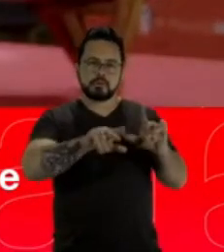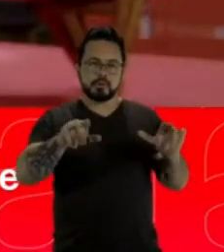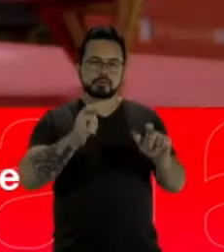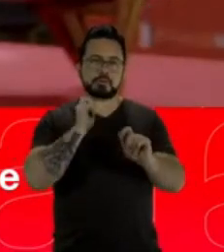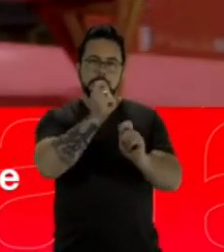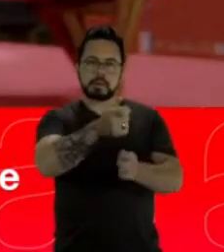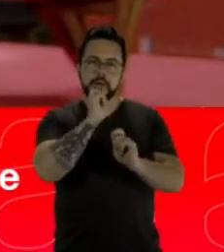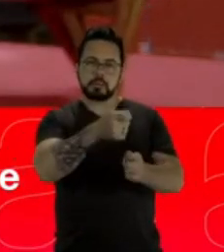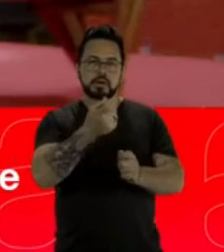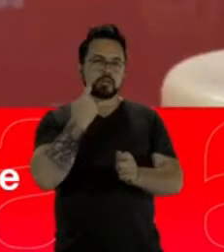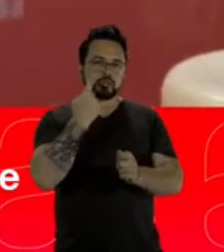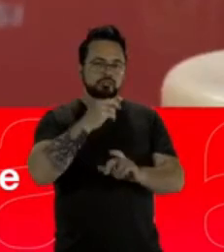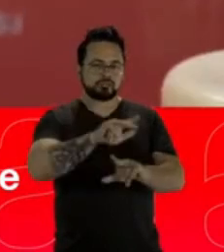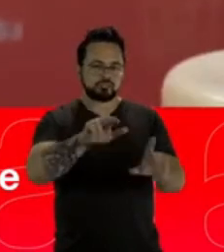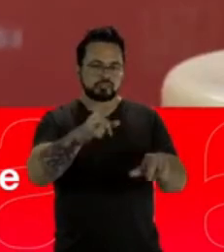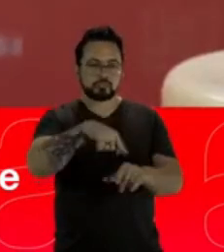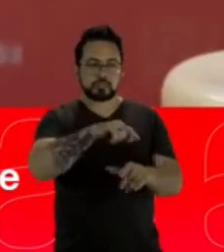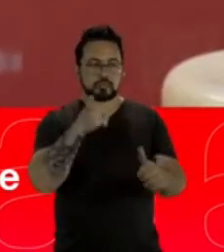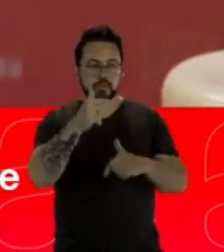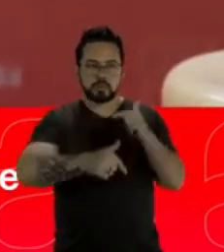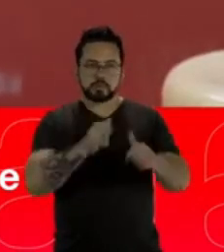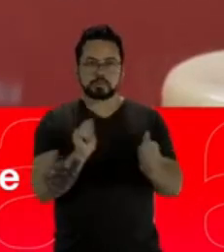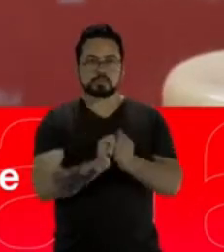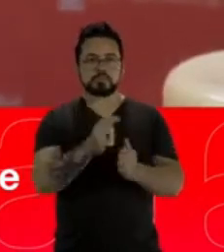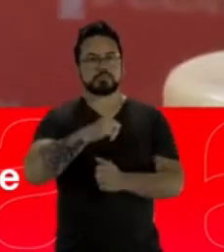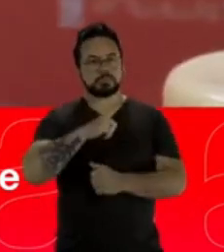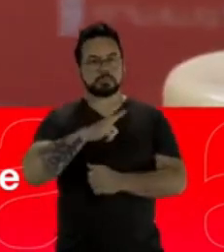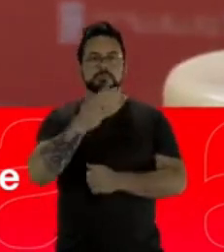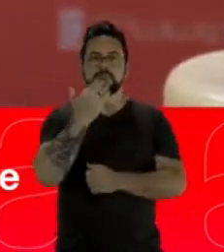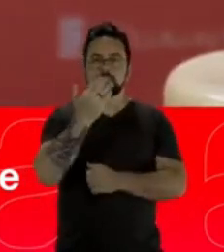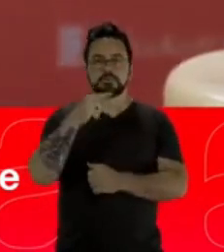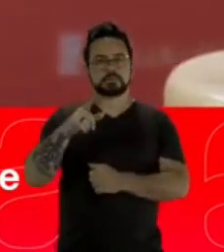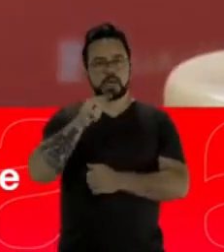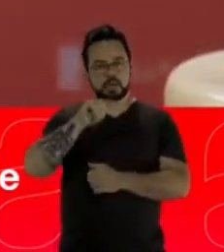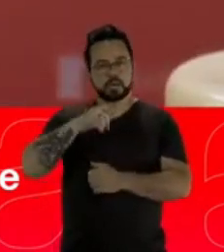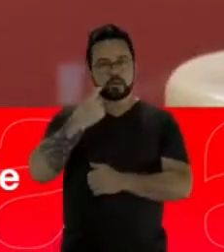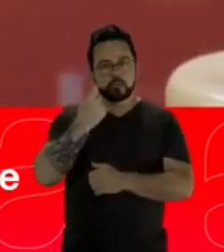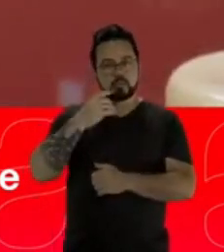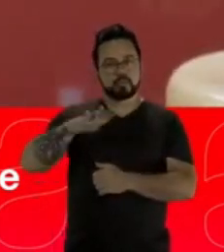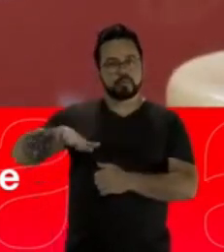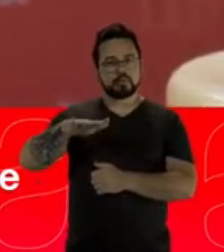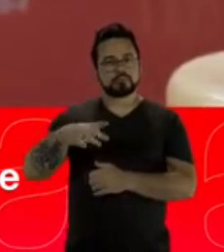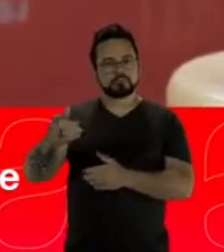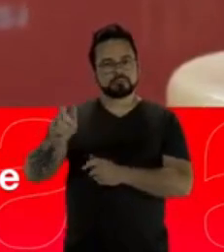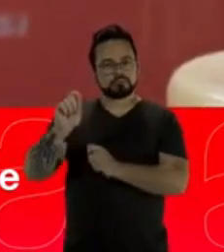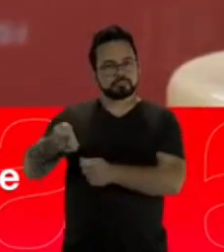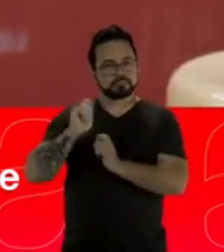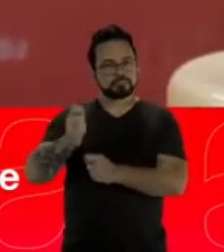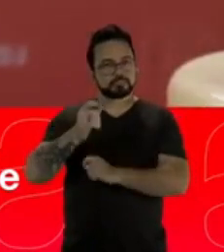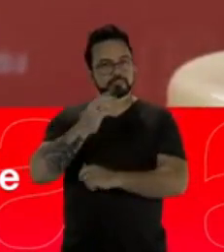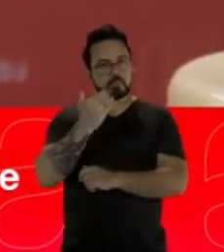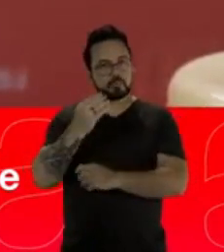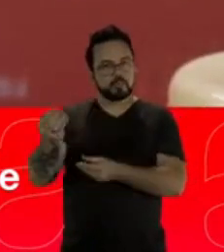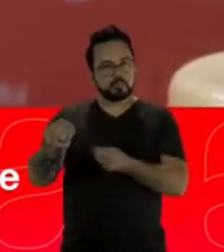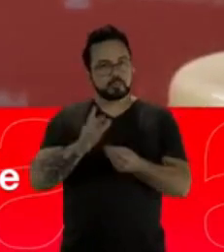trabalha em conjunto com eles para que a gente consiga realmente ter alimentação, que é o peixe do mar, mas também conseguir que esses peixes